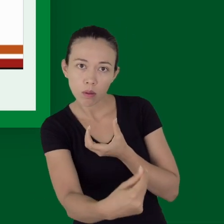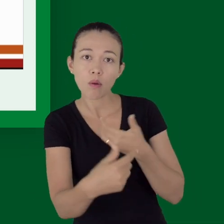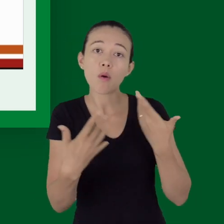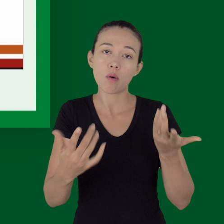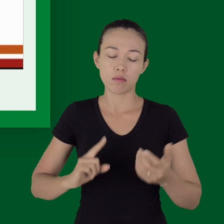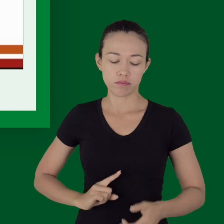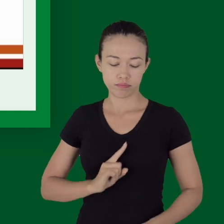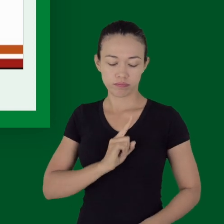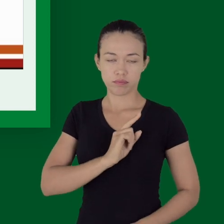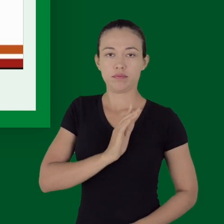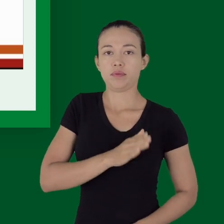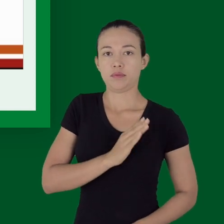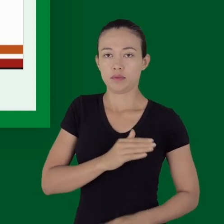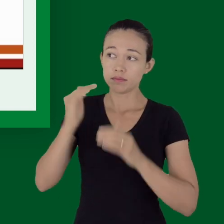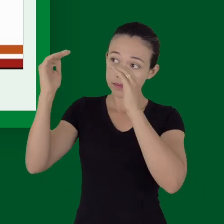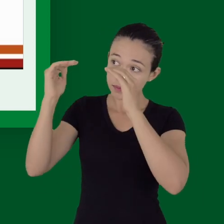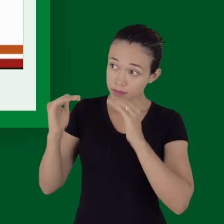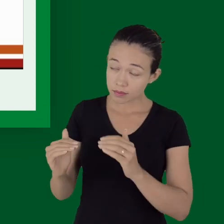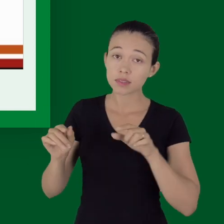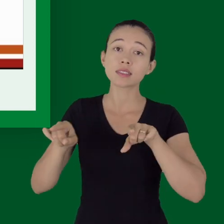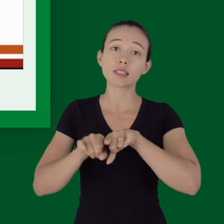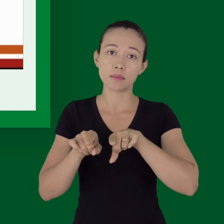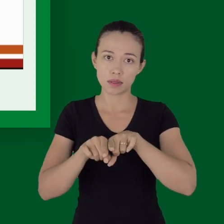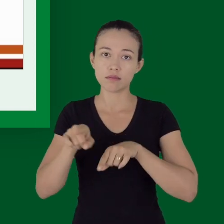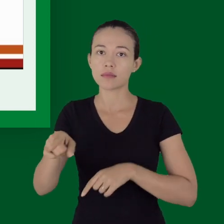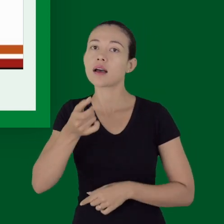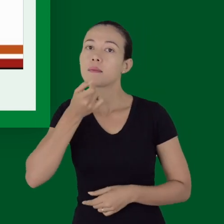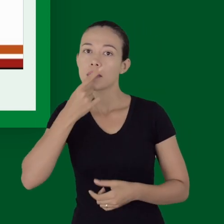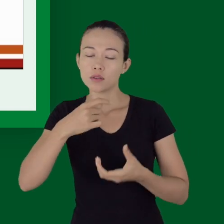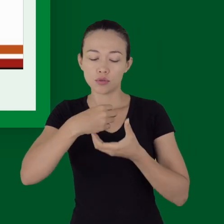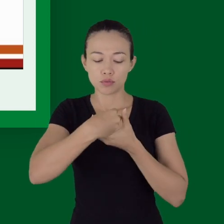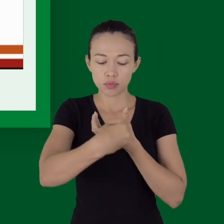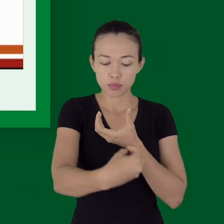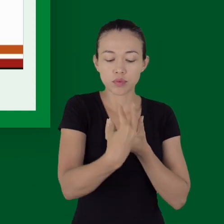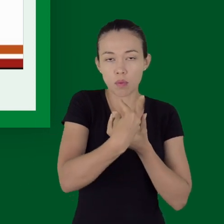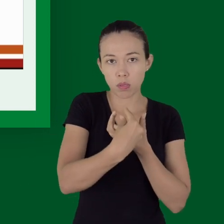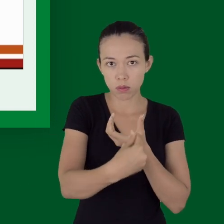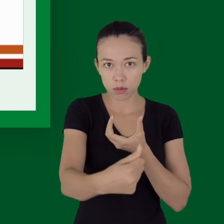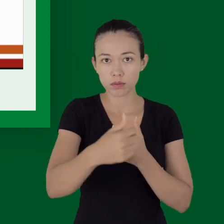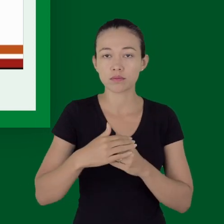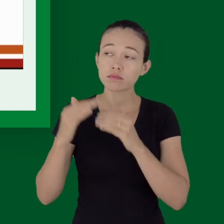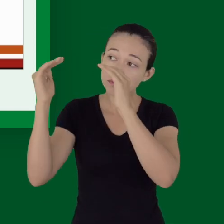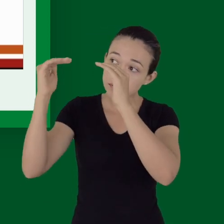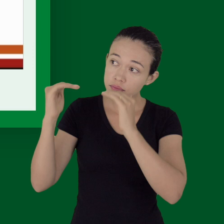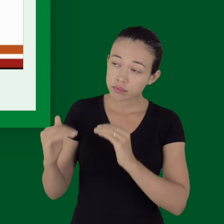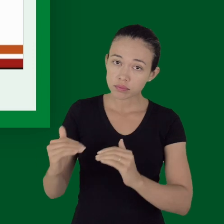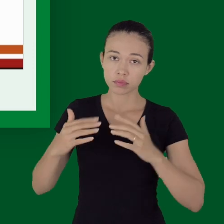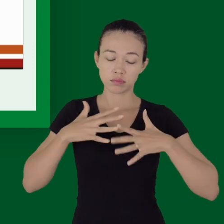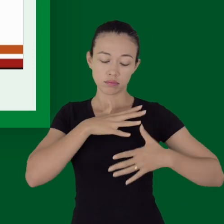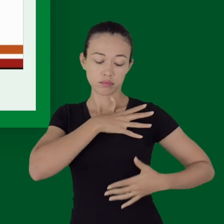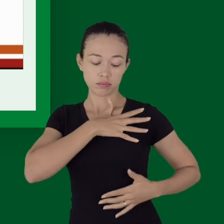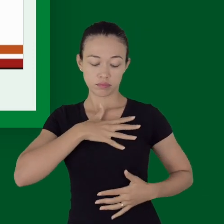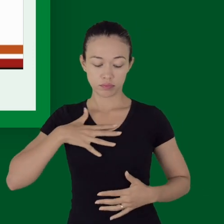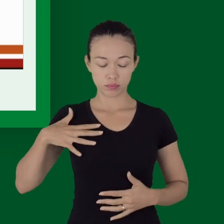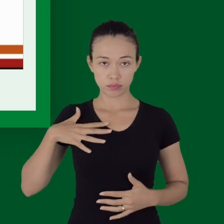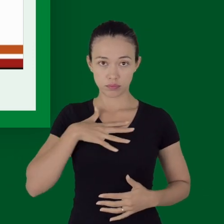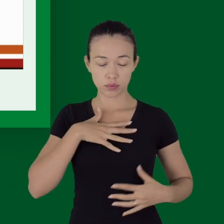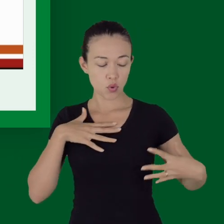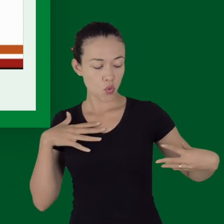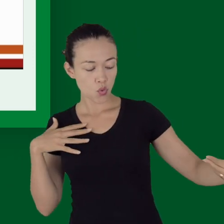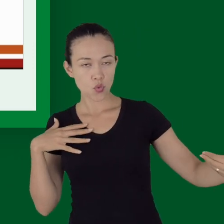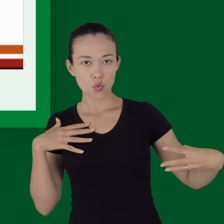hemodinâmica. O TEP, resolver com trombólise. Pneumotórax, a gente tem que fazer a descompressão